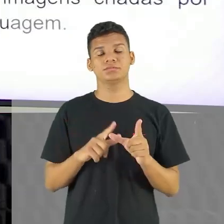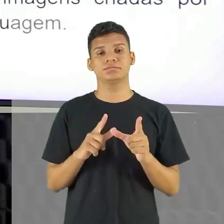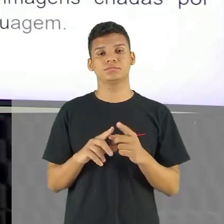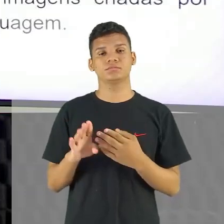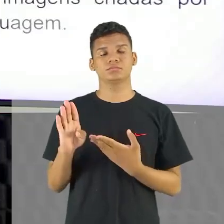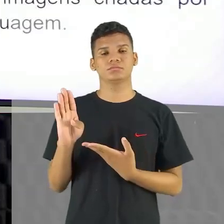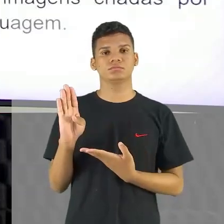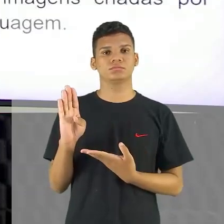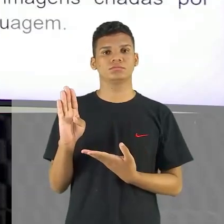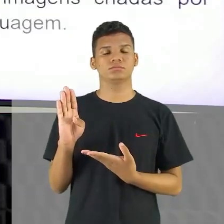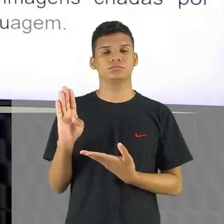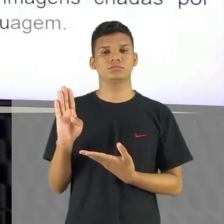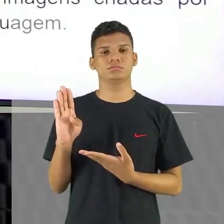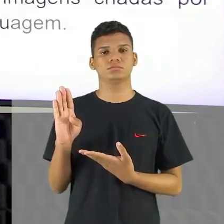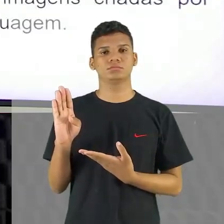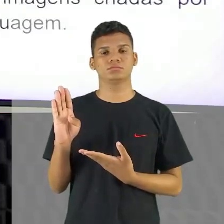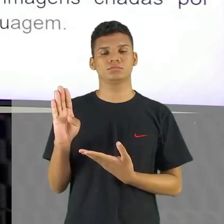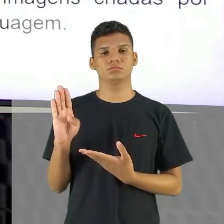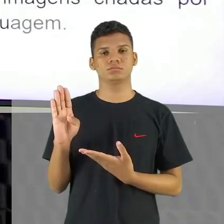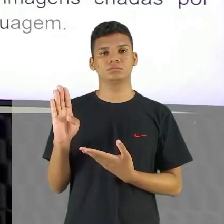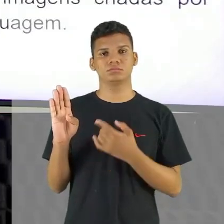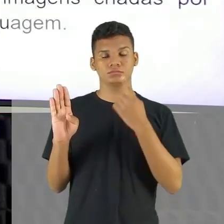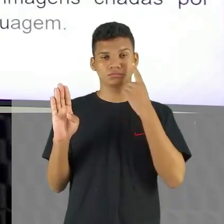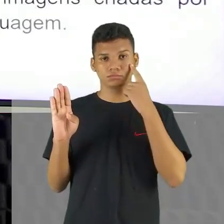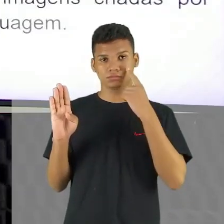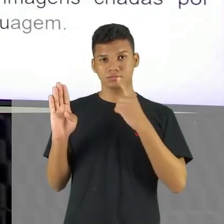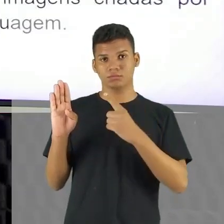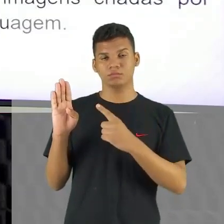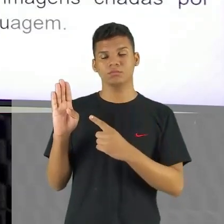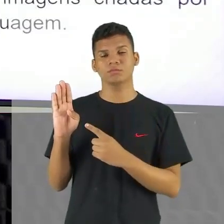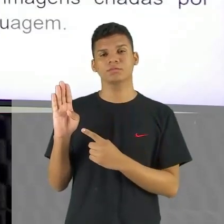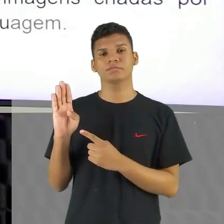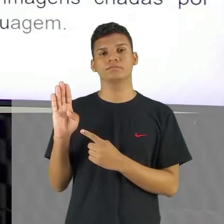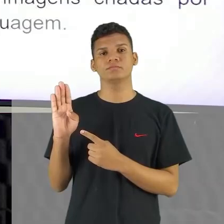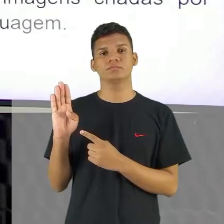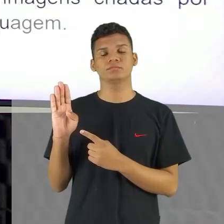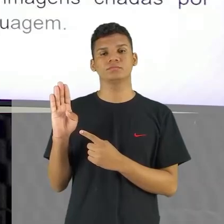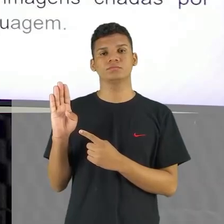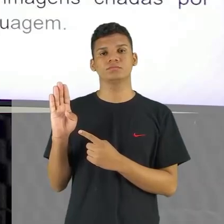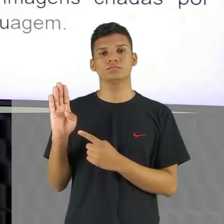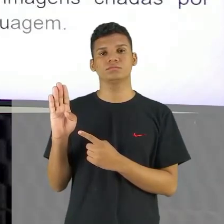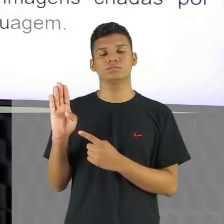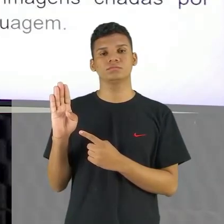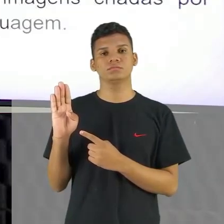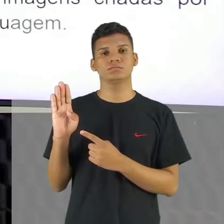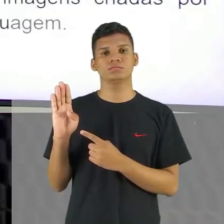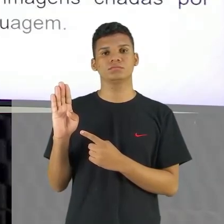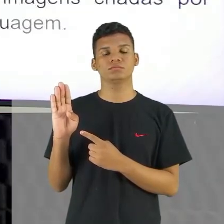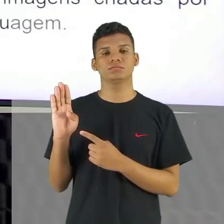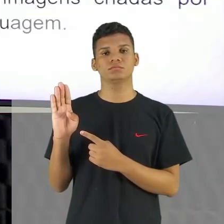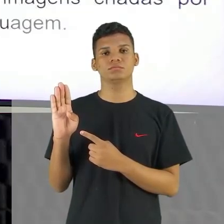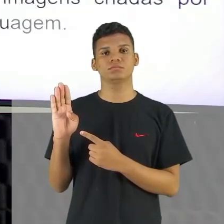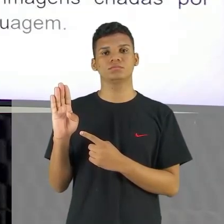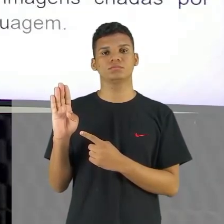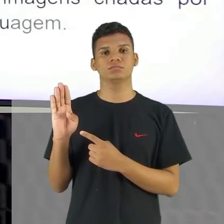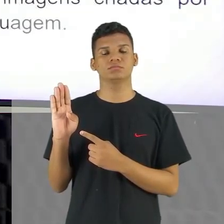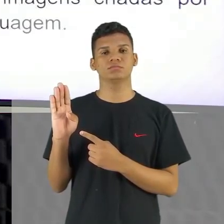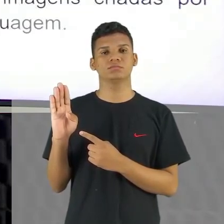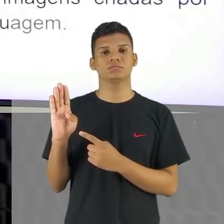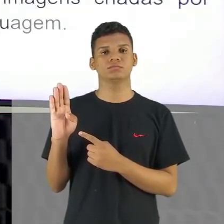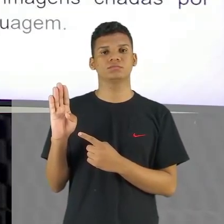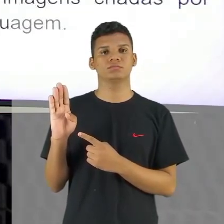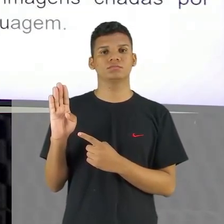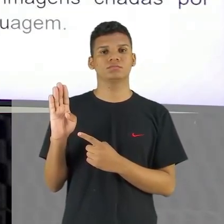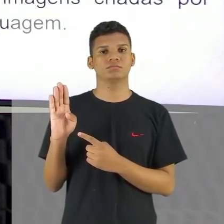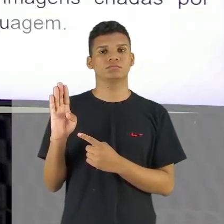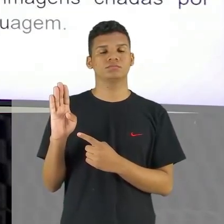estado contemplativo do eu poético demonstram a intenção de destacar sutilezas políticas à época